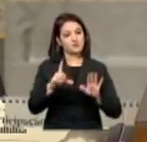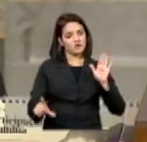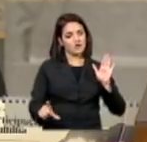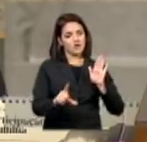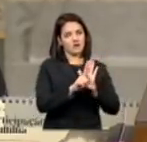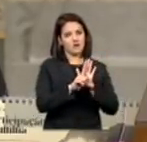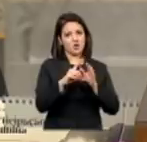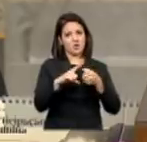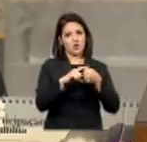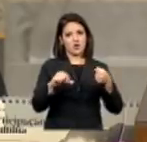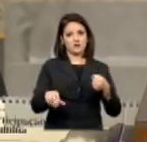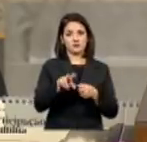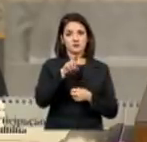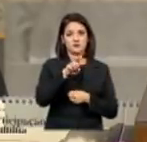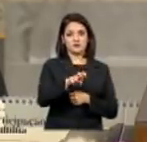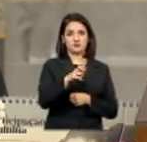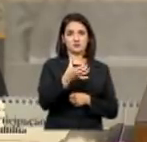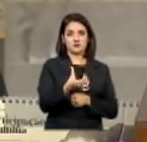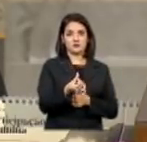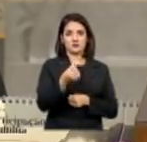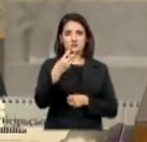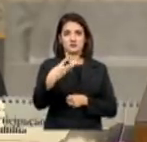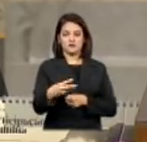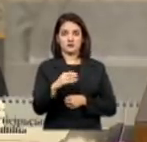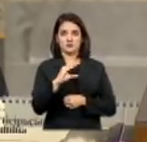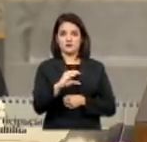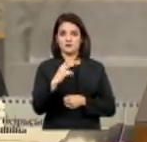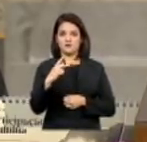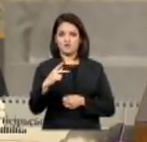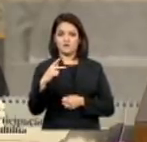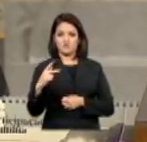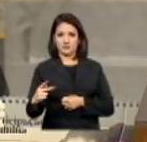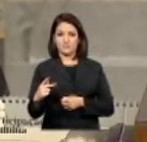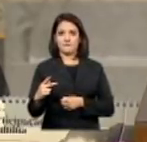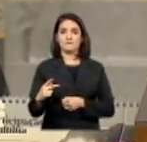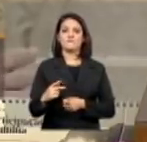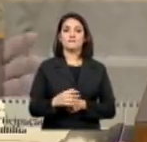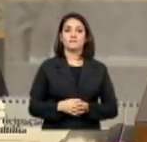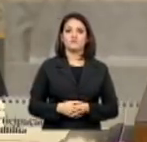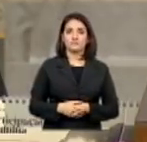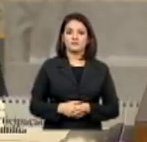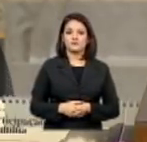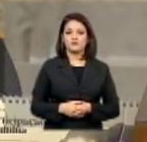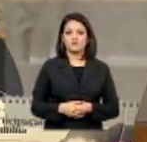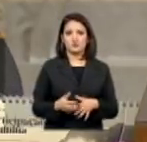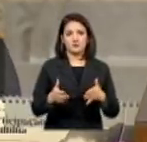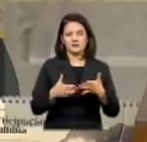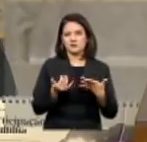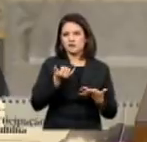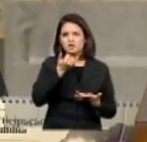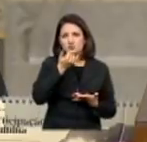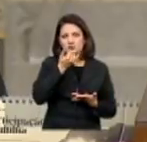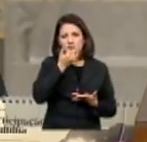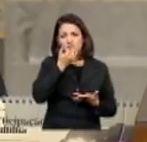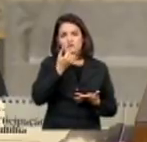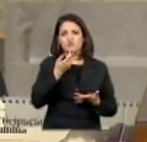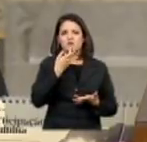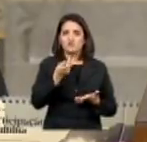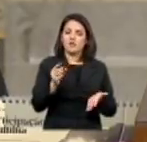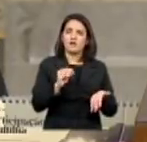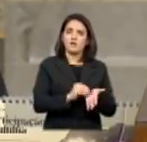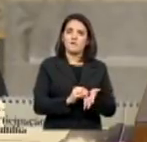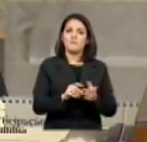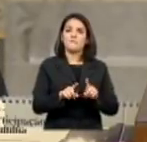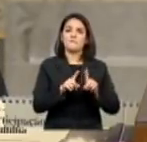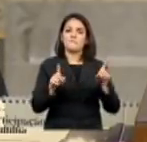artigo 563 do cpp que assevera eu peço vênia público referir a nenhum ato será declarado